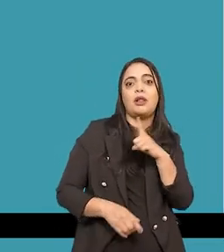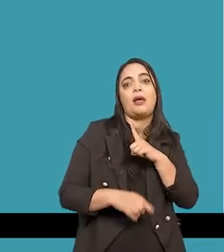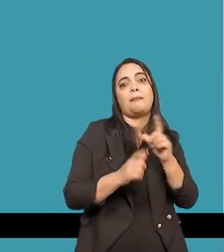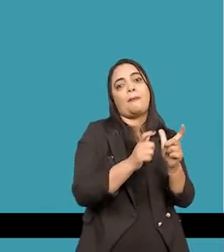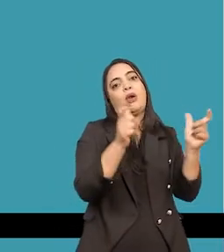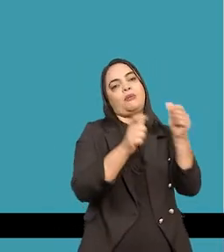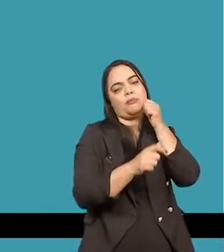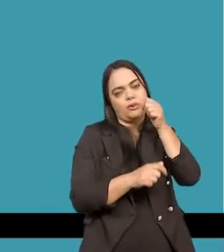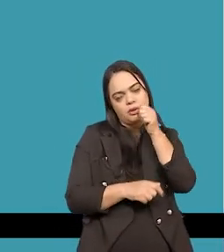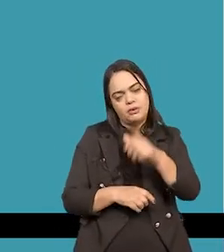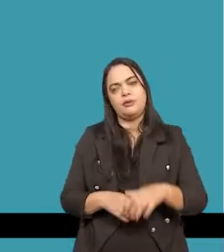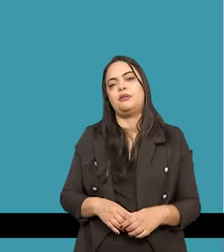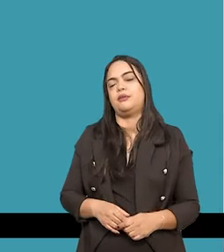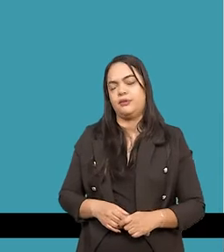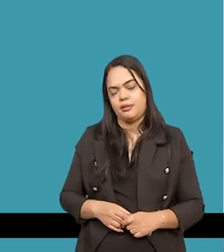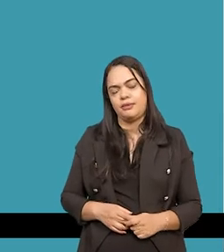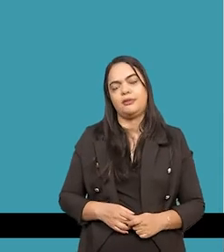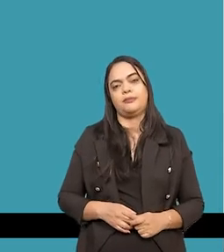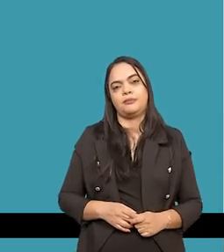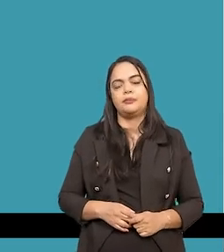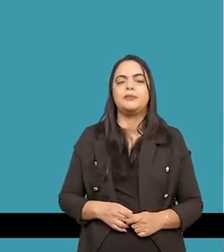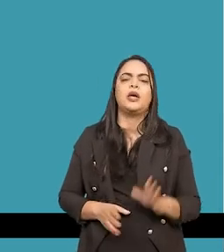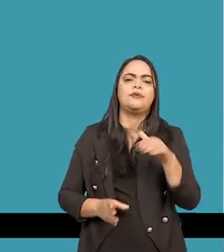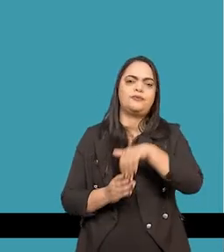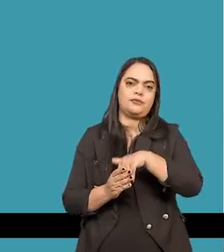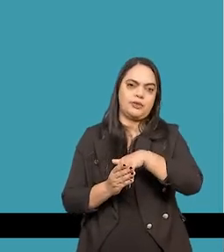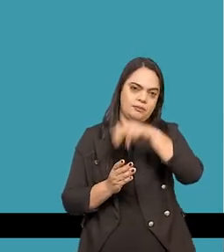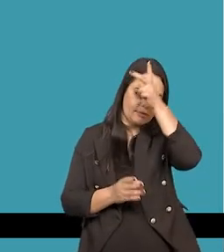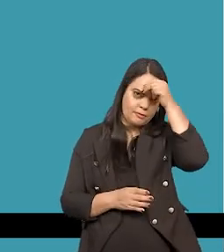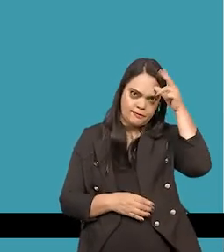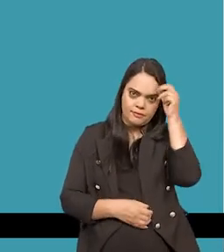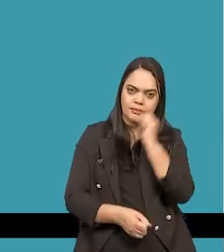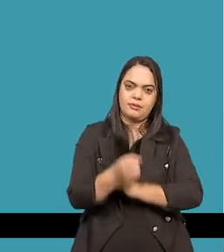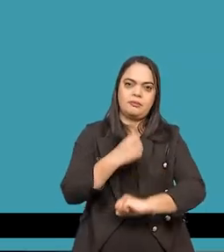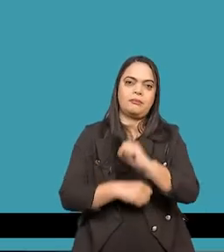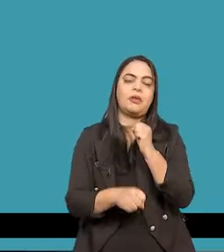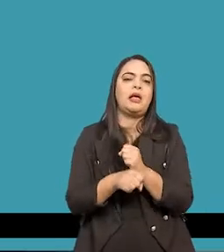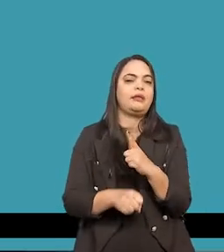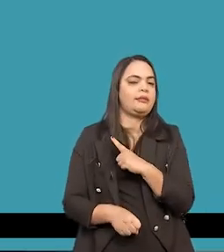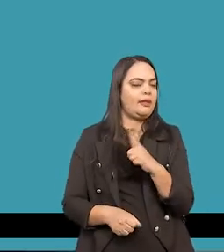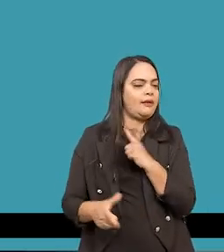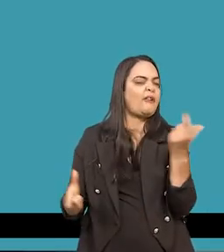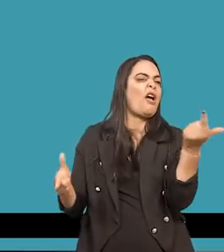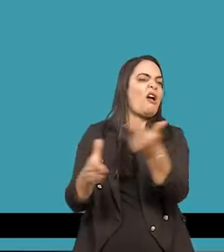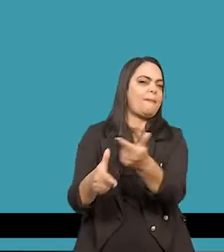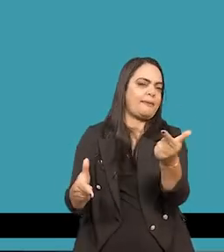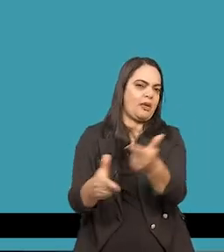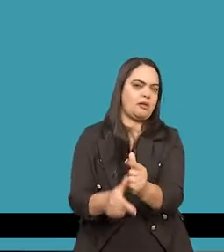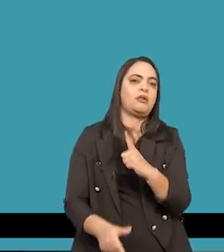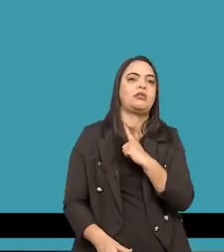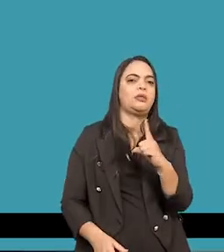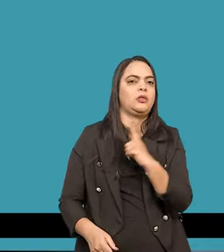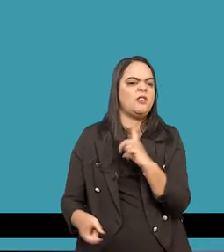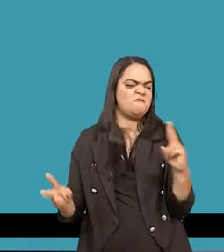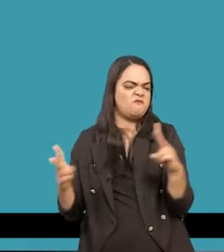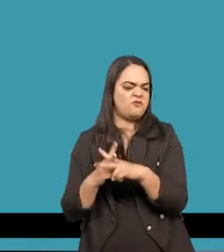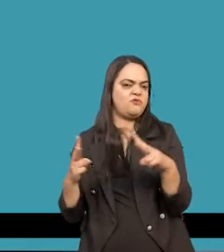eleições municipais, né, no ano passado, nós tivemos casos de ameaças, de violências